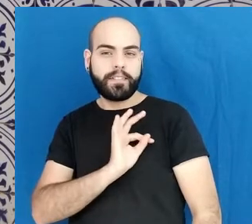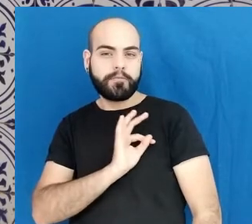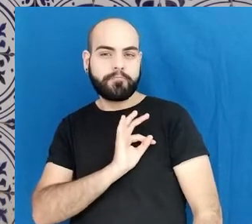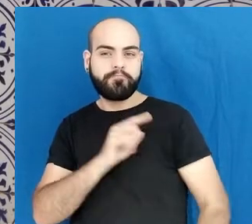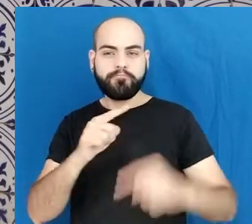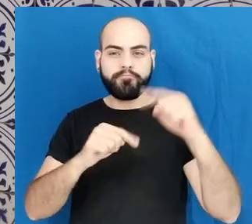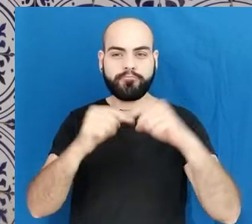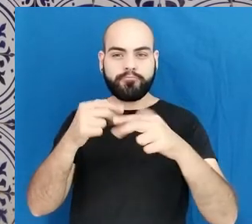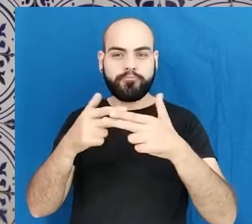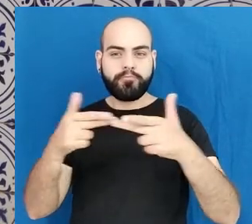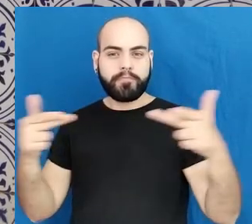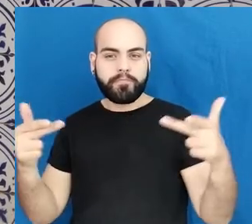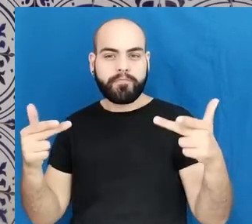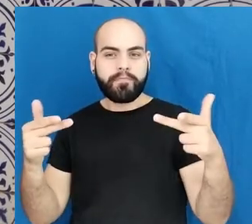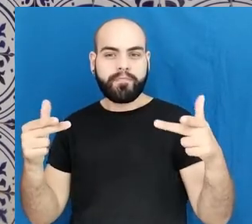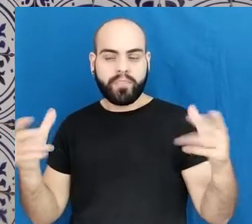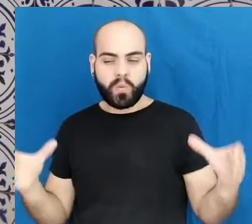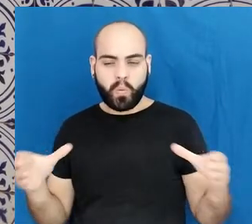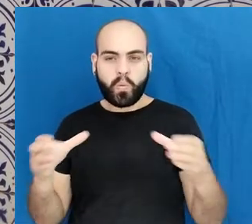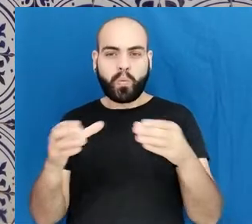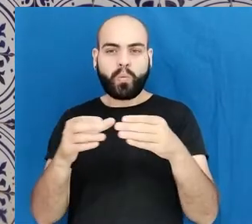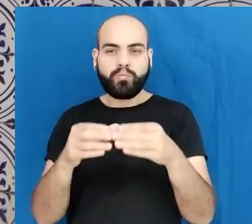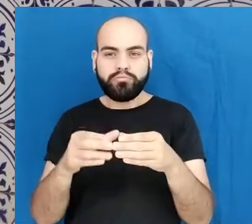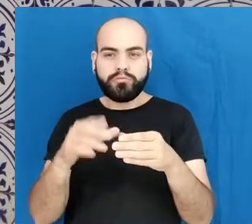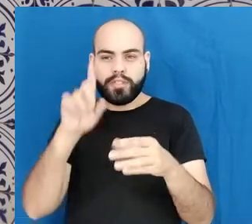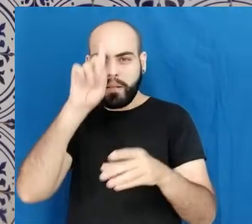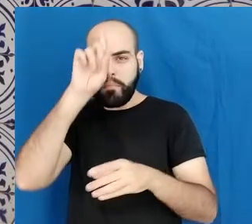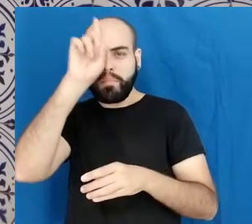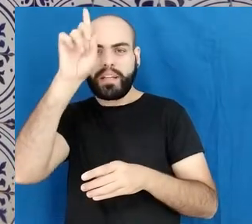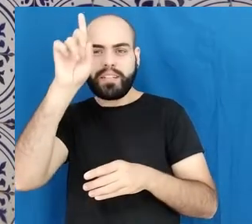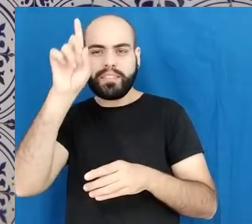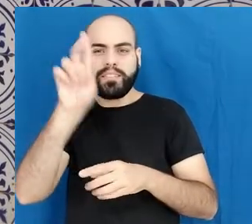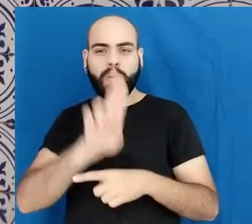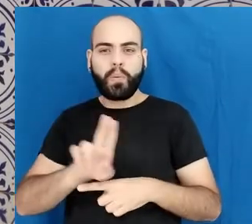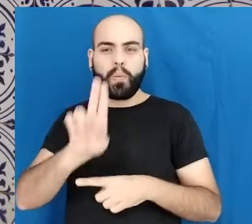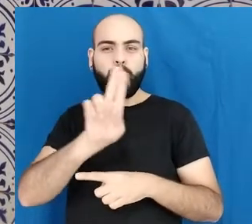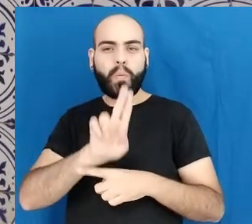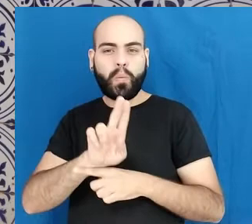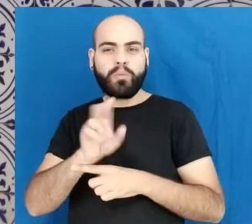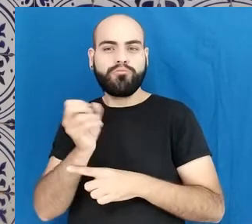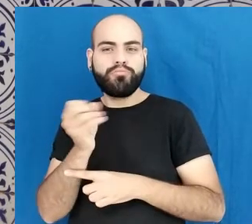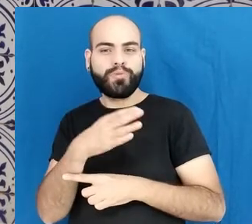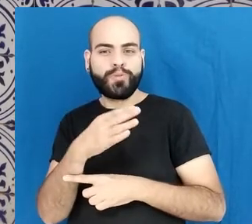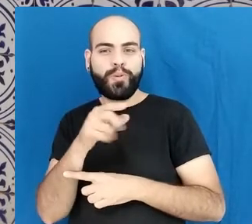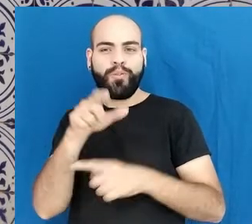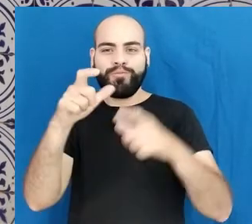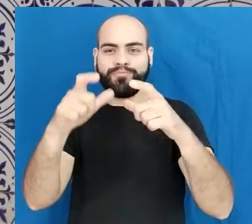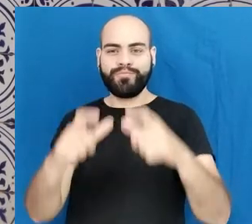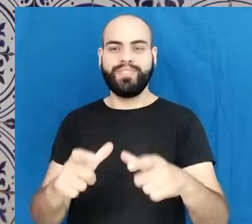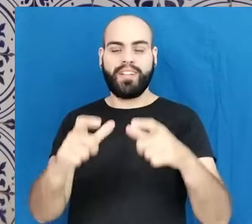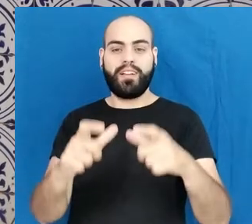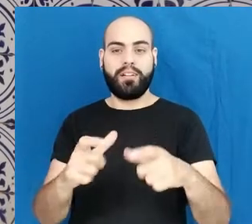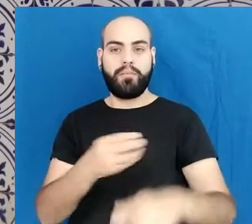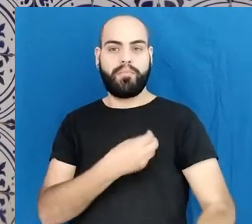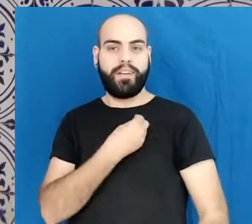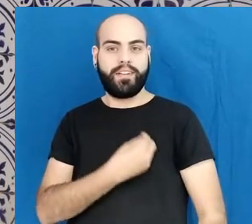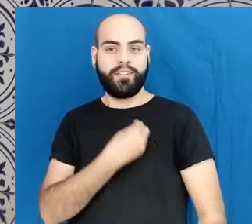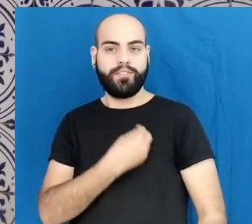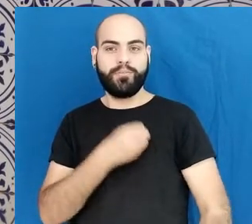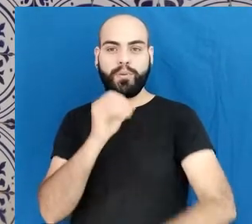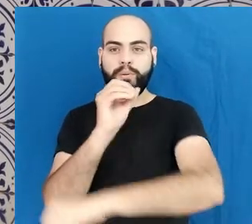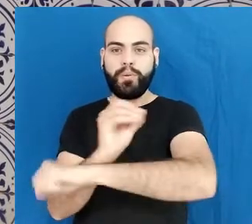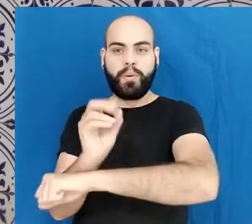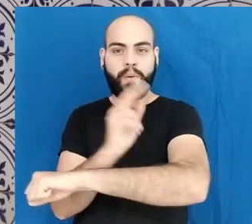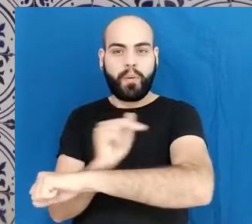do patrimônio se reúnem numa comissão consultiva para repensar o uso desse espaço. Participou desse processo